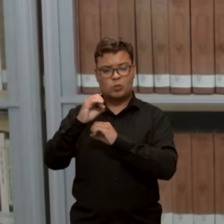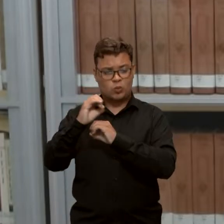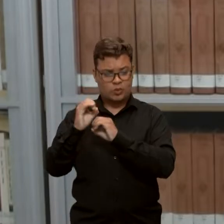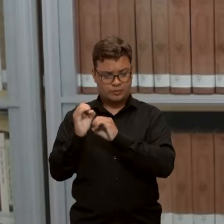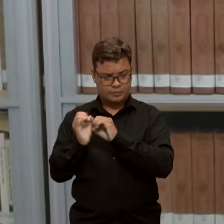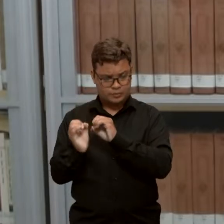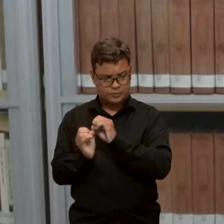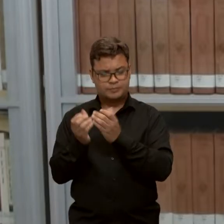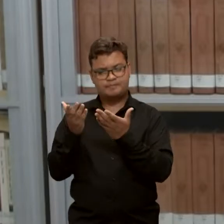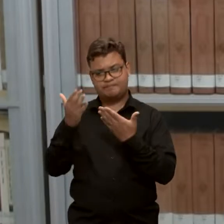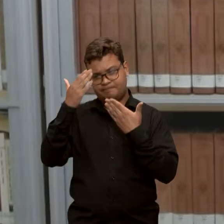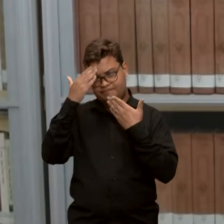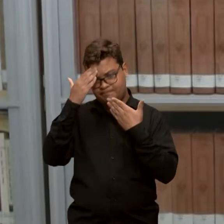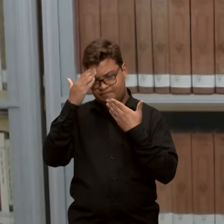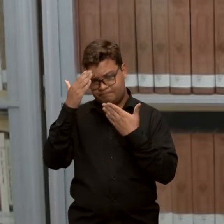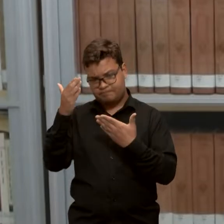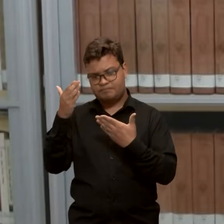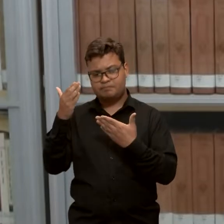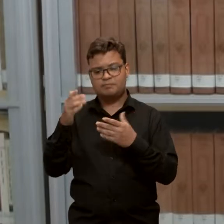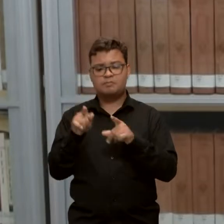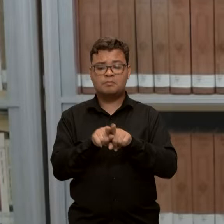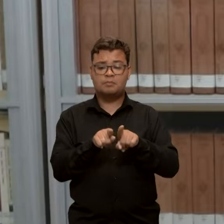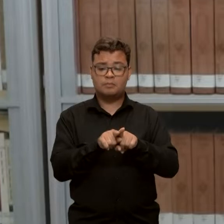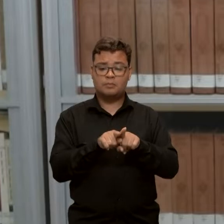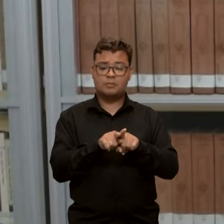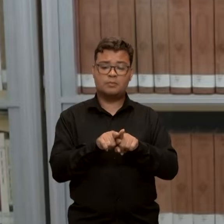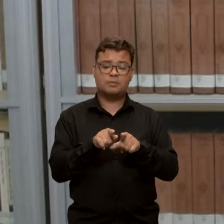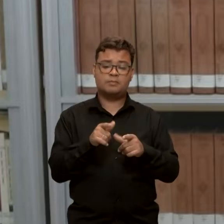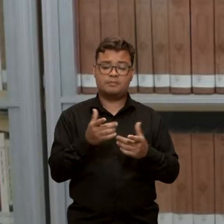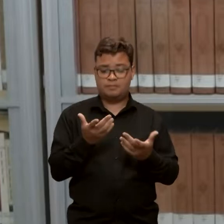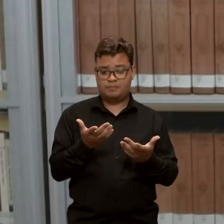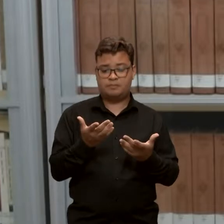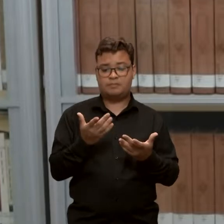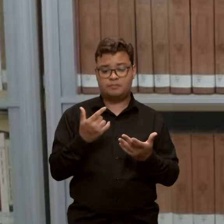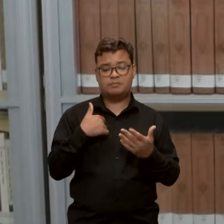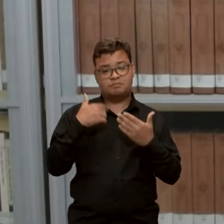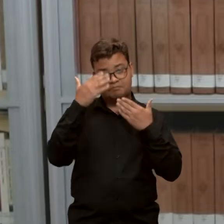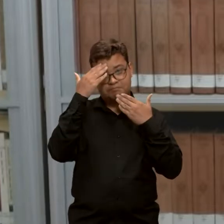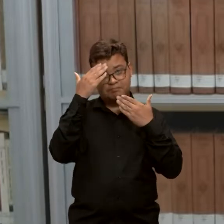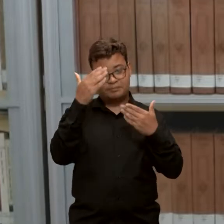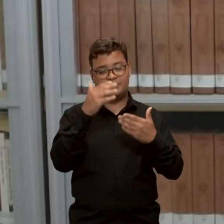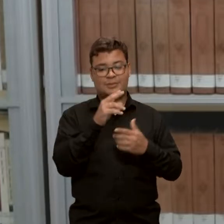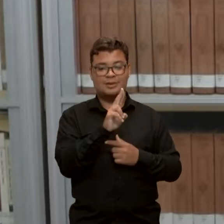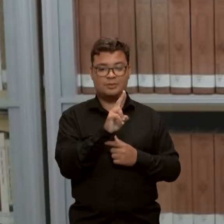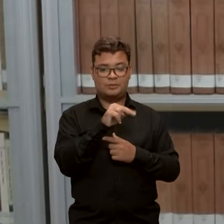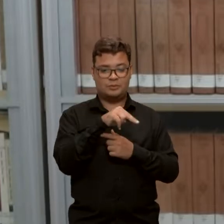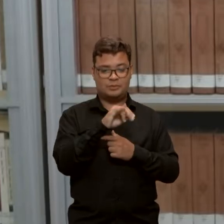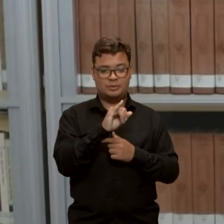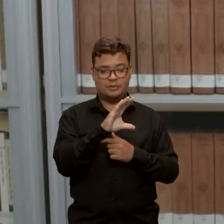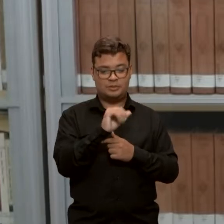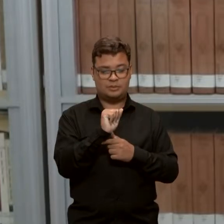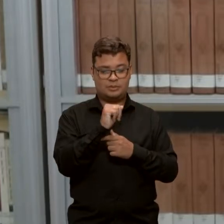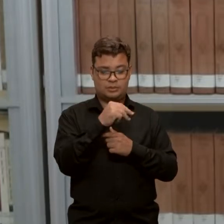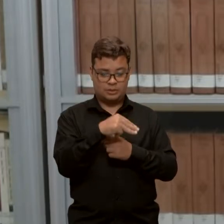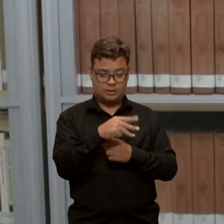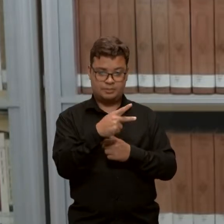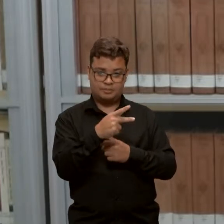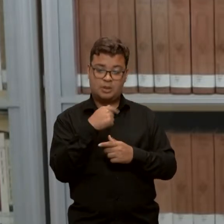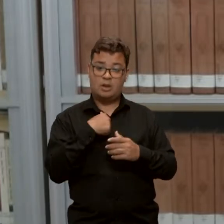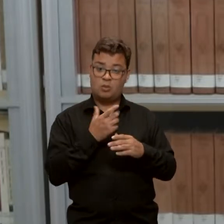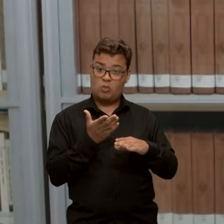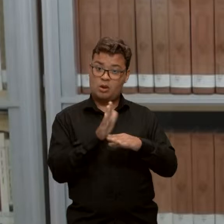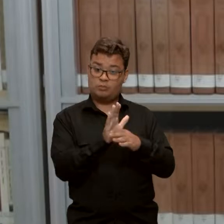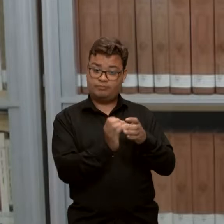Goiás, né? Assim como a minha Unicamp, que eu ajudei a fundar, né? São